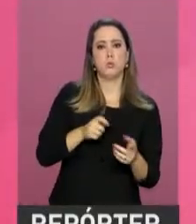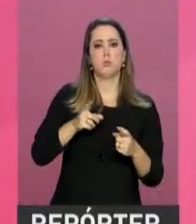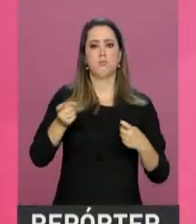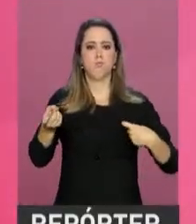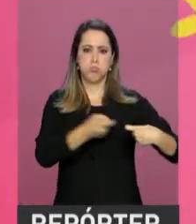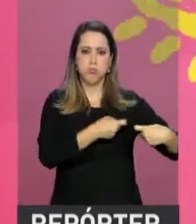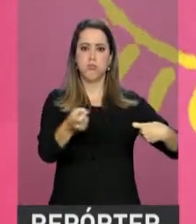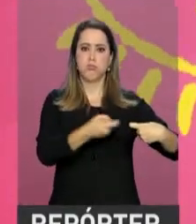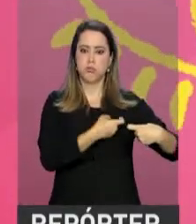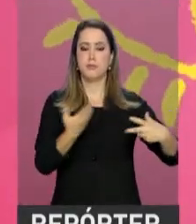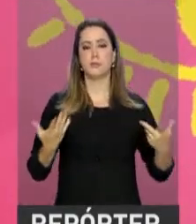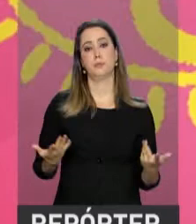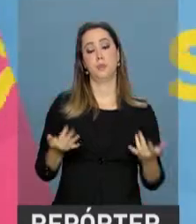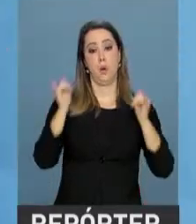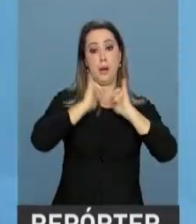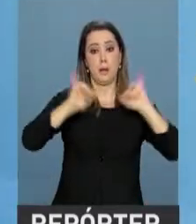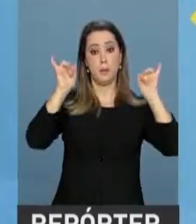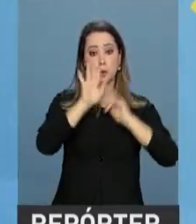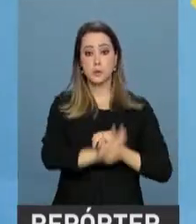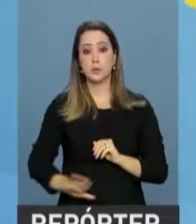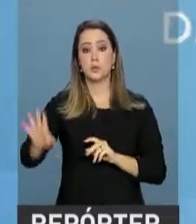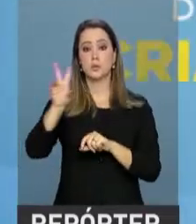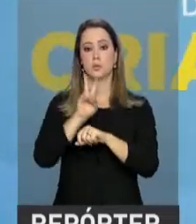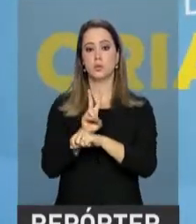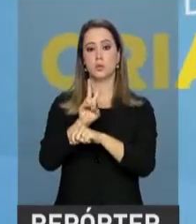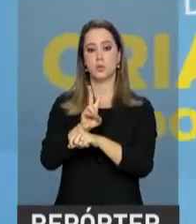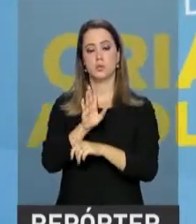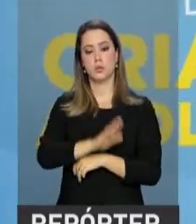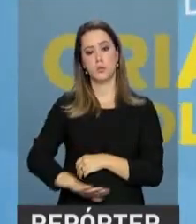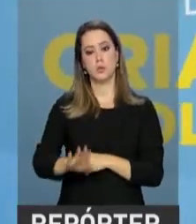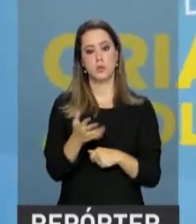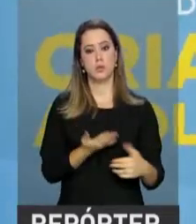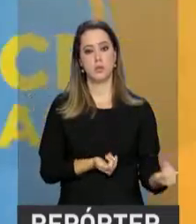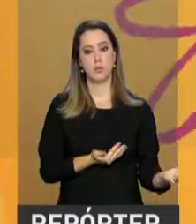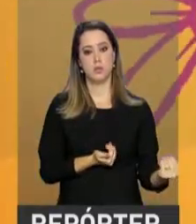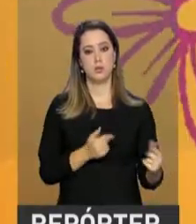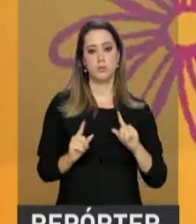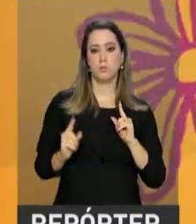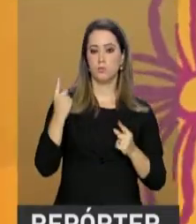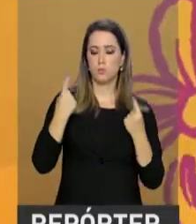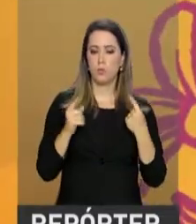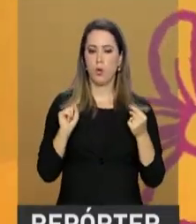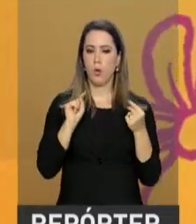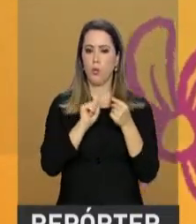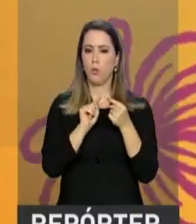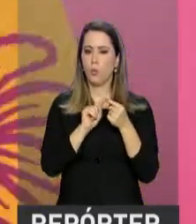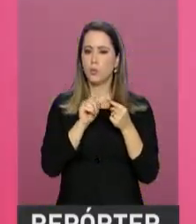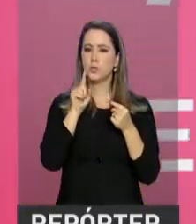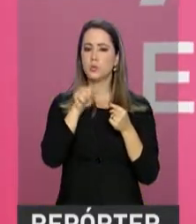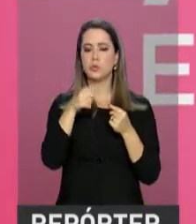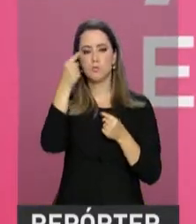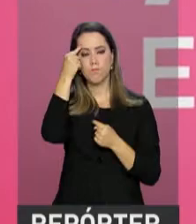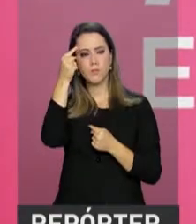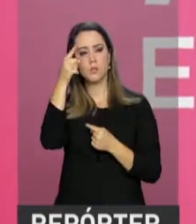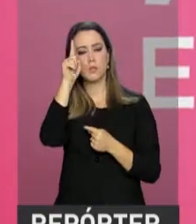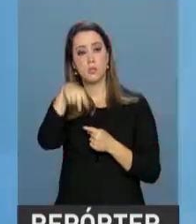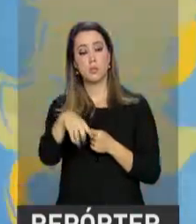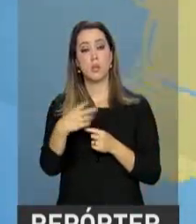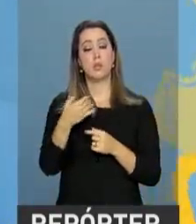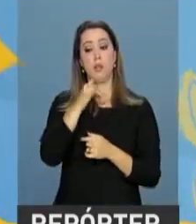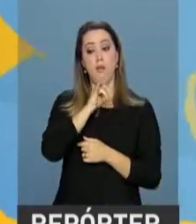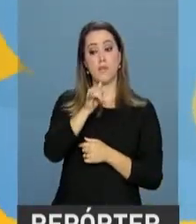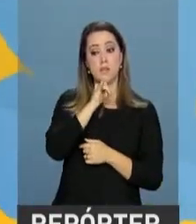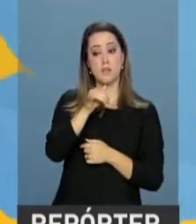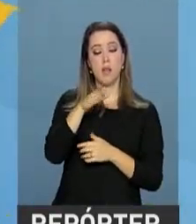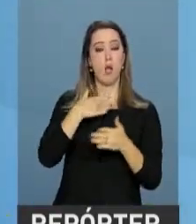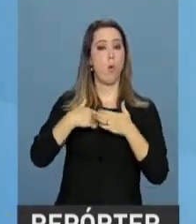por isso o governo lançou a campanha nacional de proteção a crianças e adolescentes no carnaval o objetivo é conscientizar a população a denunciar